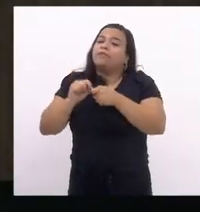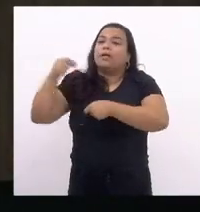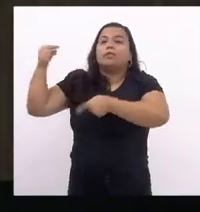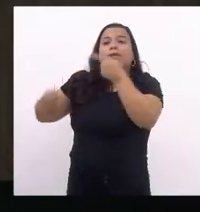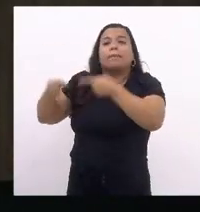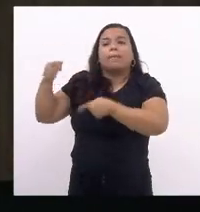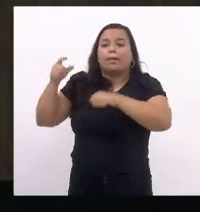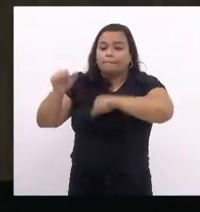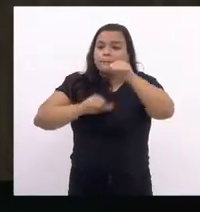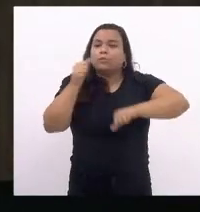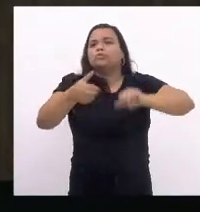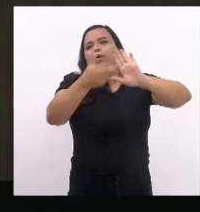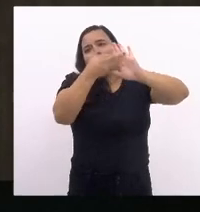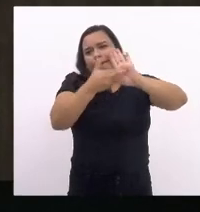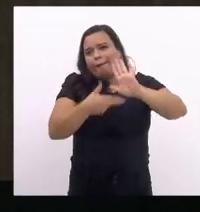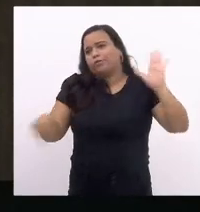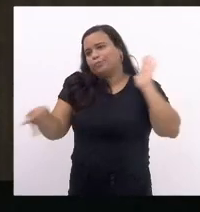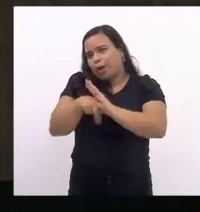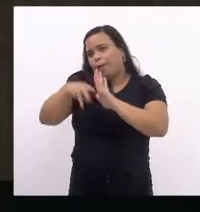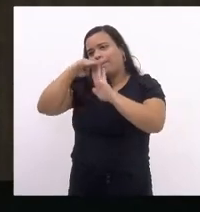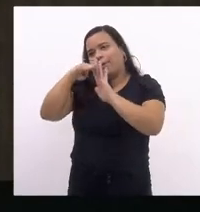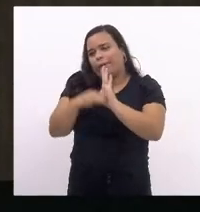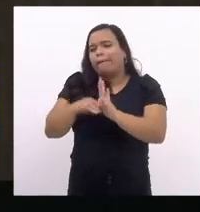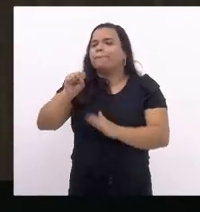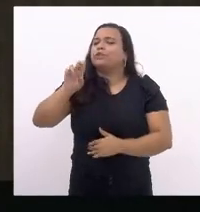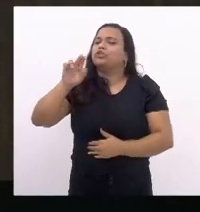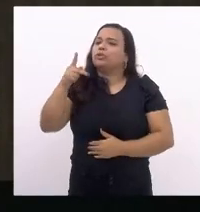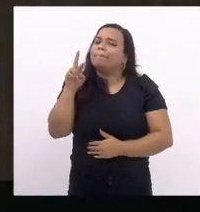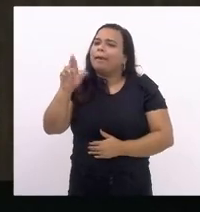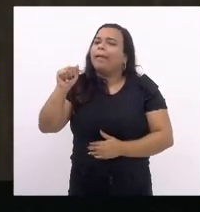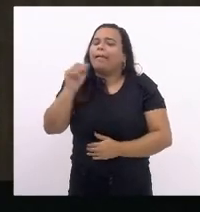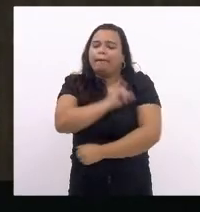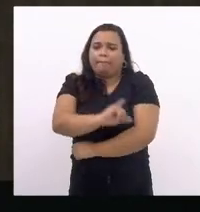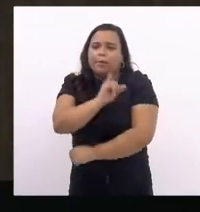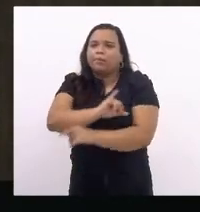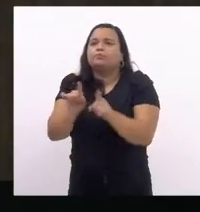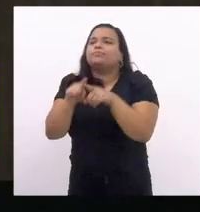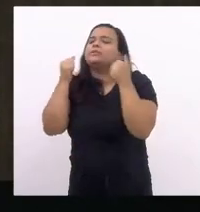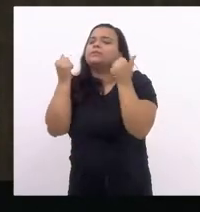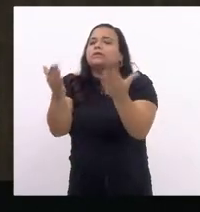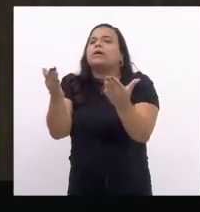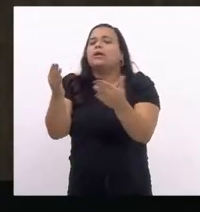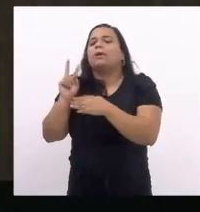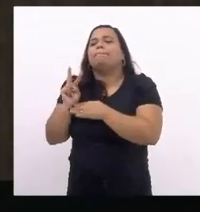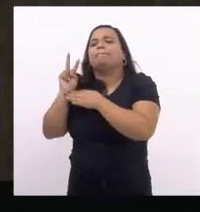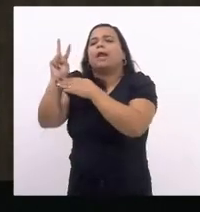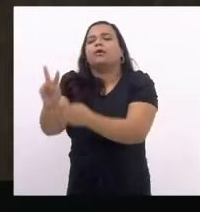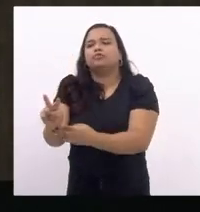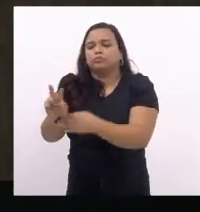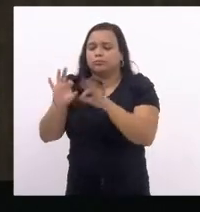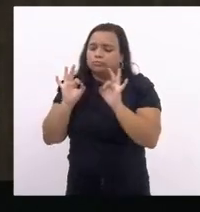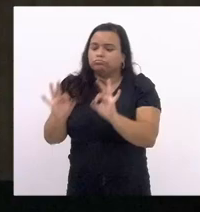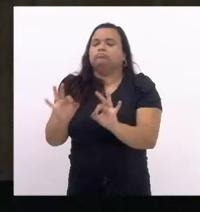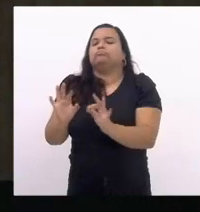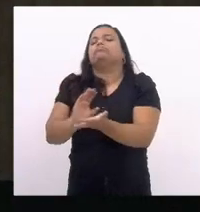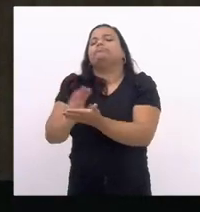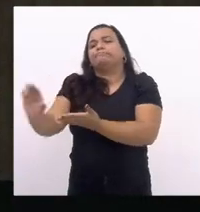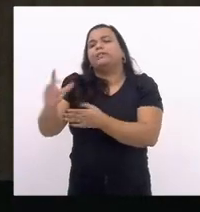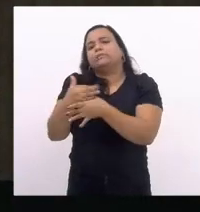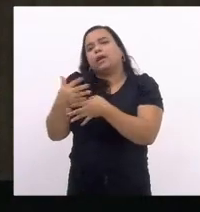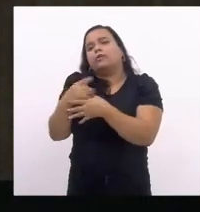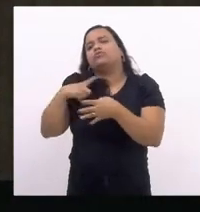mudando regras aqui do Supera Rio, garantindo empréstimo para as cidades que estão em situação de emergência, de calamidade